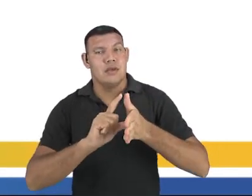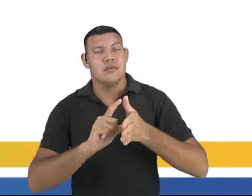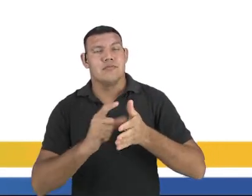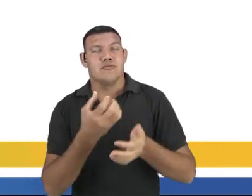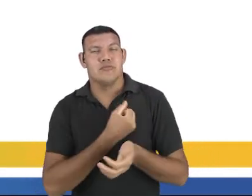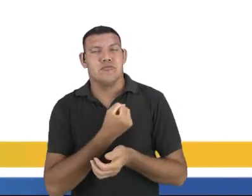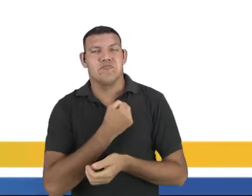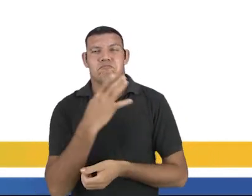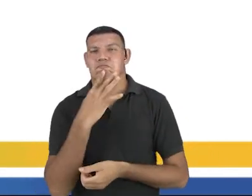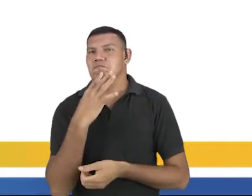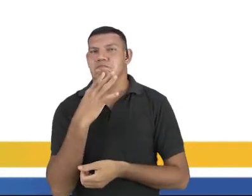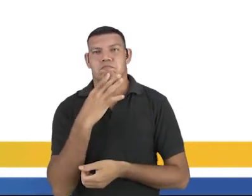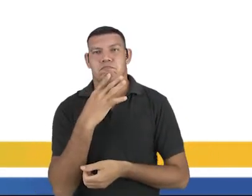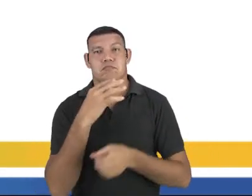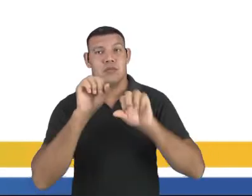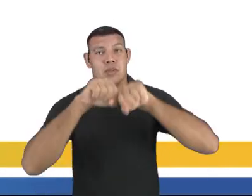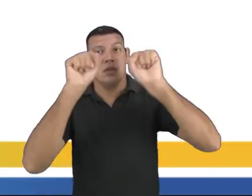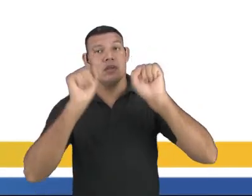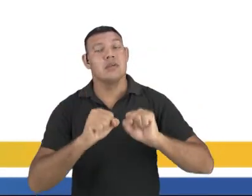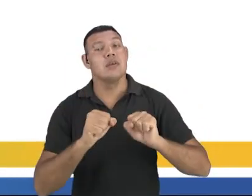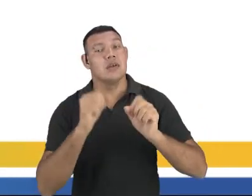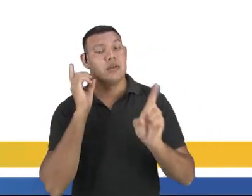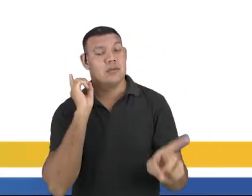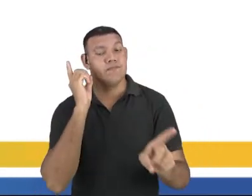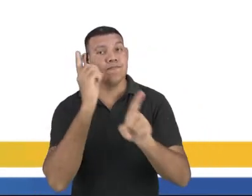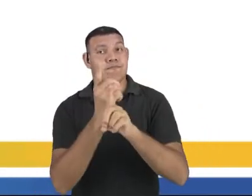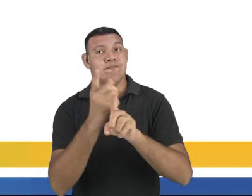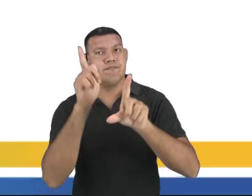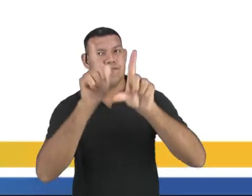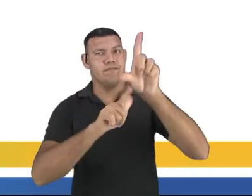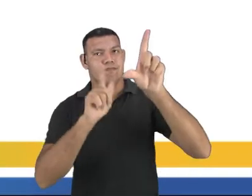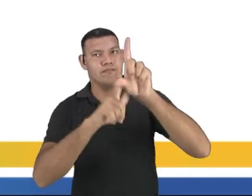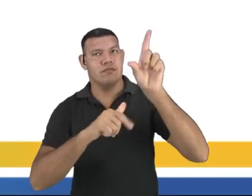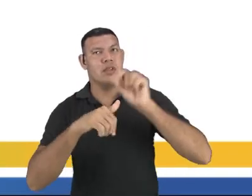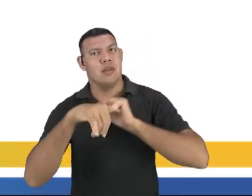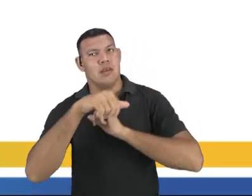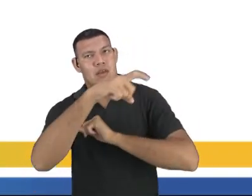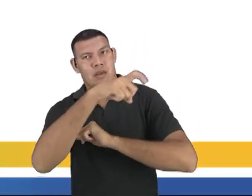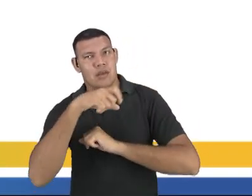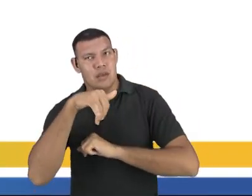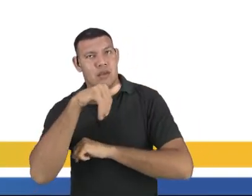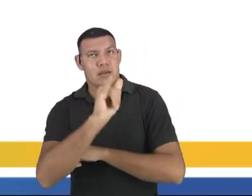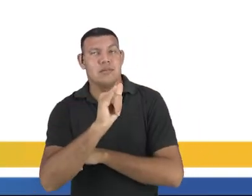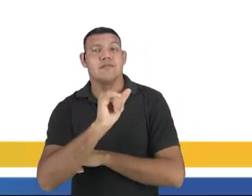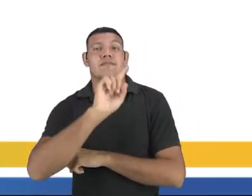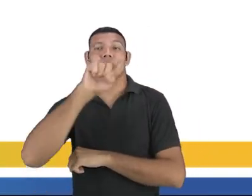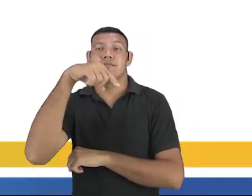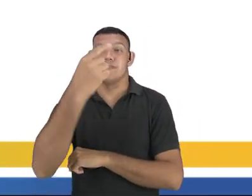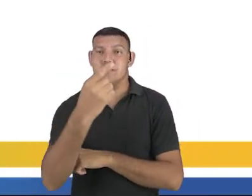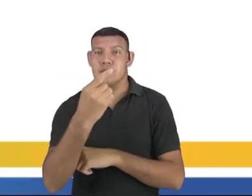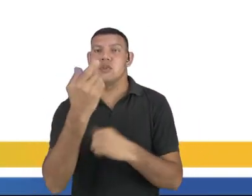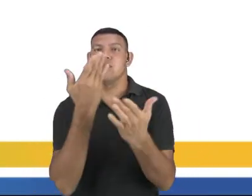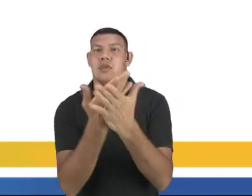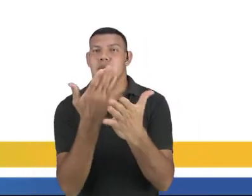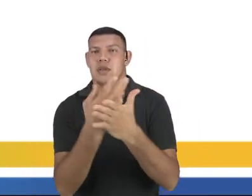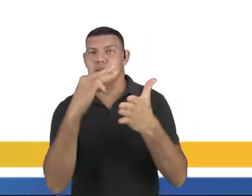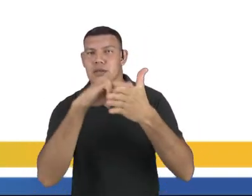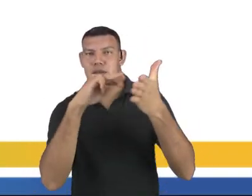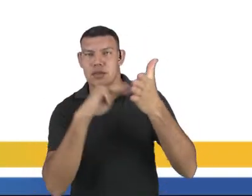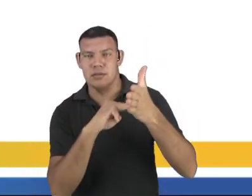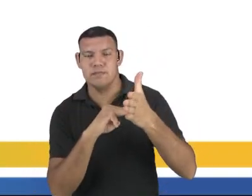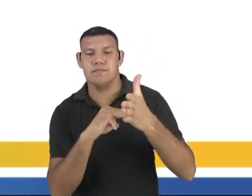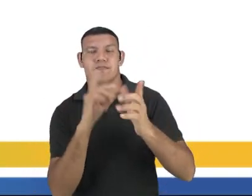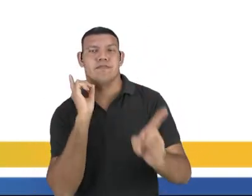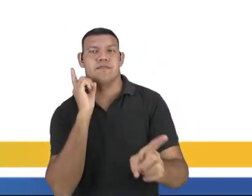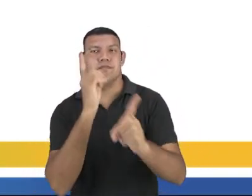os números desconhecidos no sistema buscaremos saber quais são os valores das encomendas estudaremos posteriormente metros que nos ajudam a encontrar solução